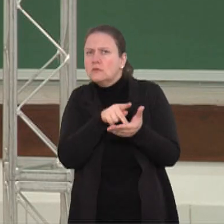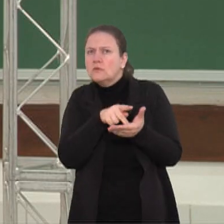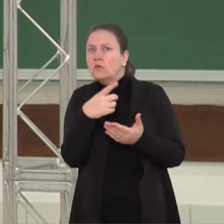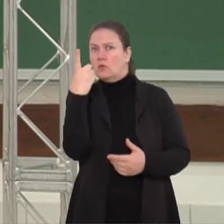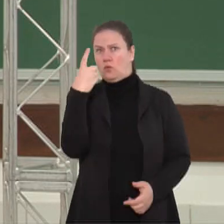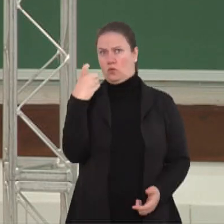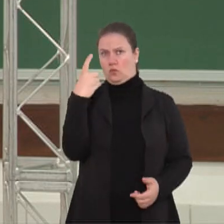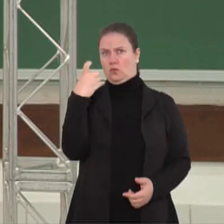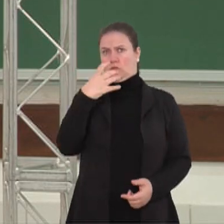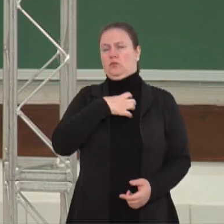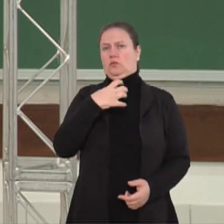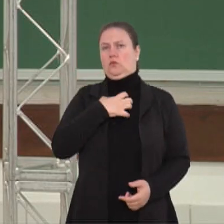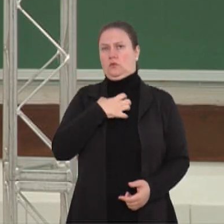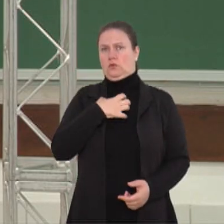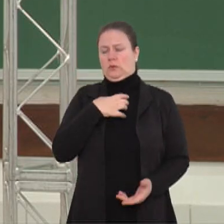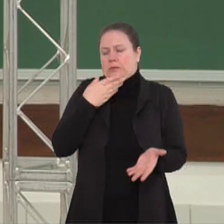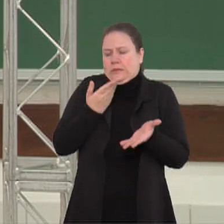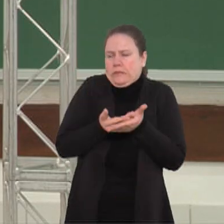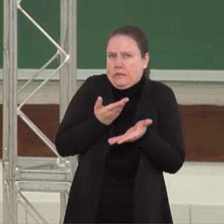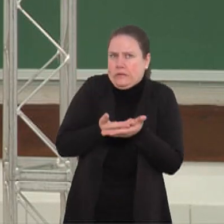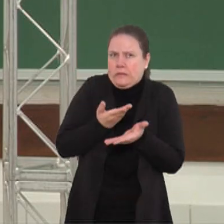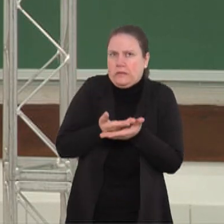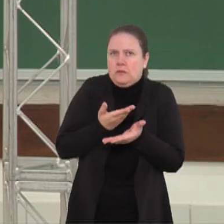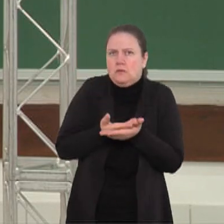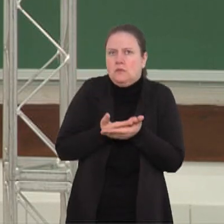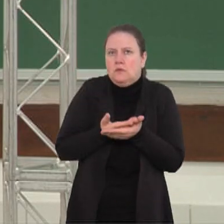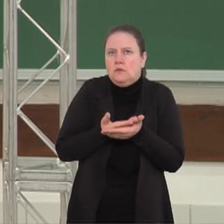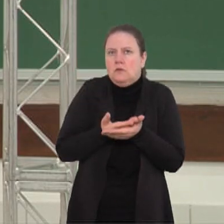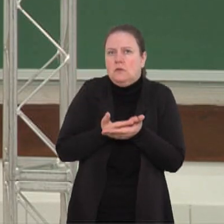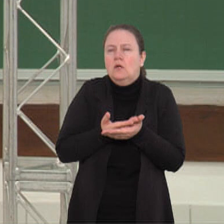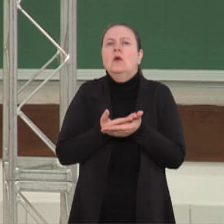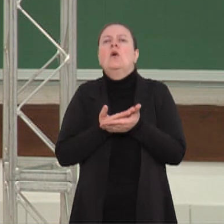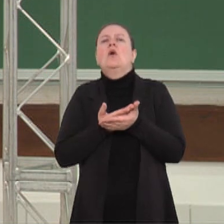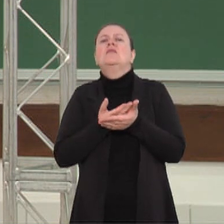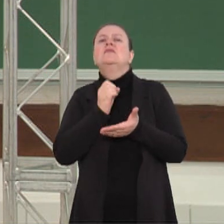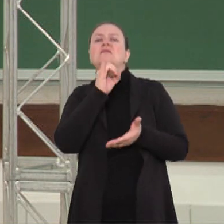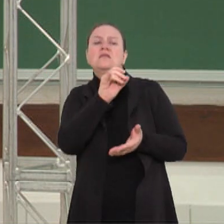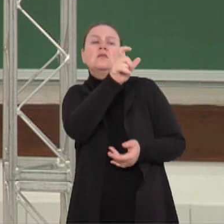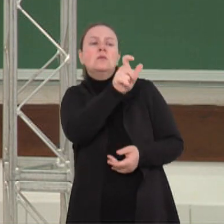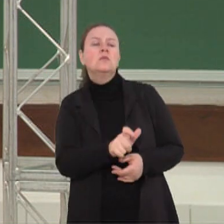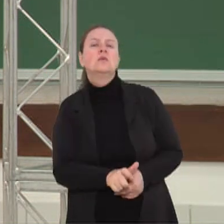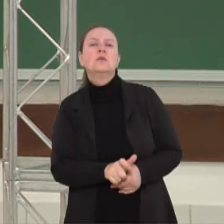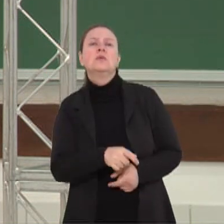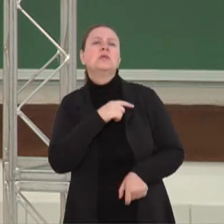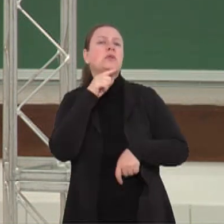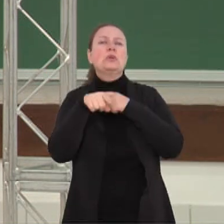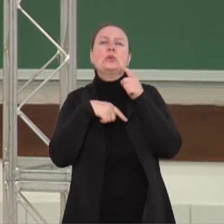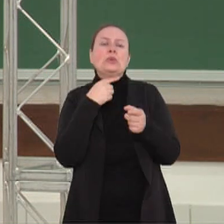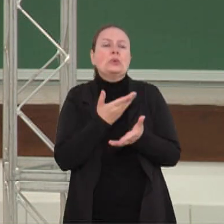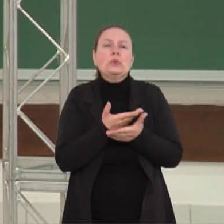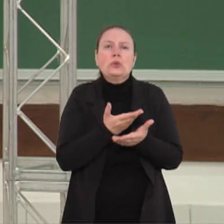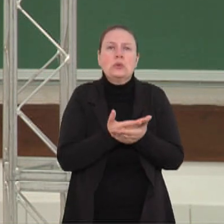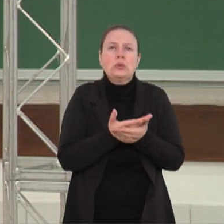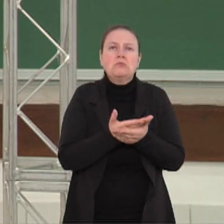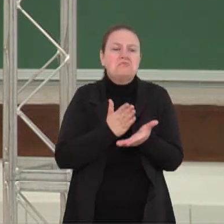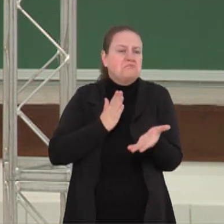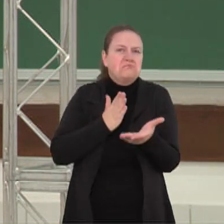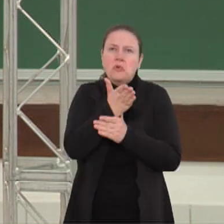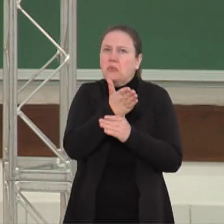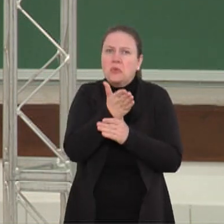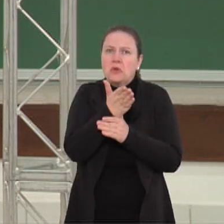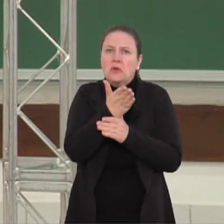na vida é fazer faculdade? E se for assim, então, quem não fizer faculdade não vai se dar bem na